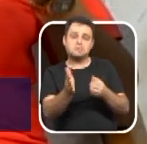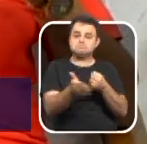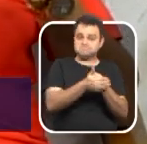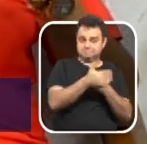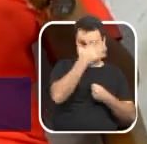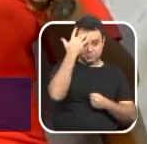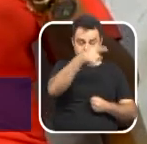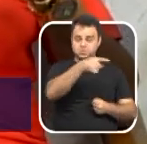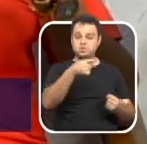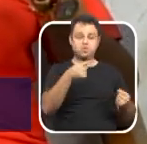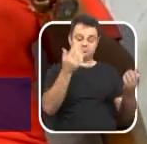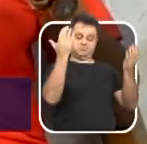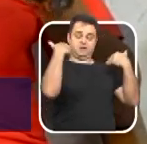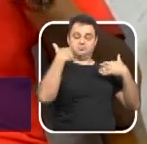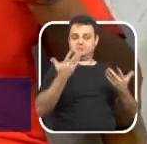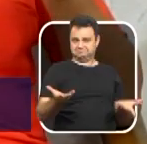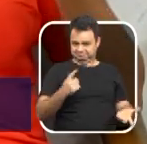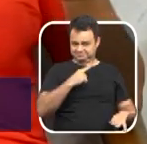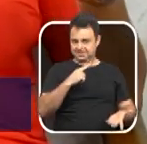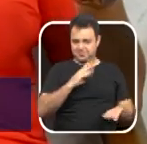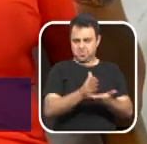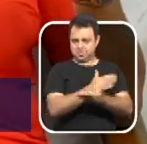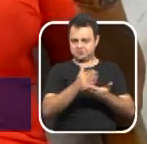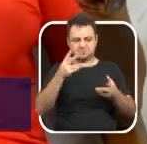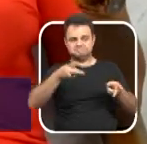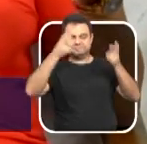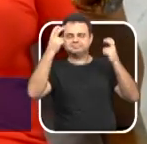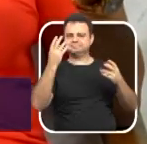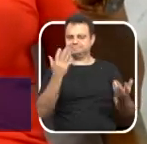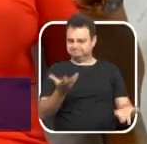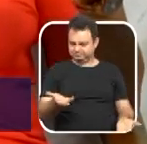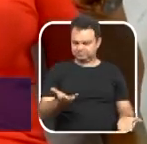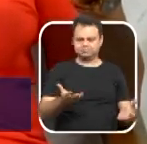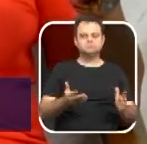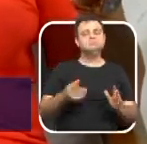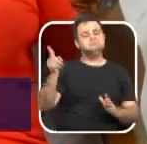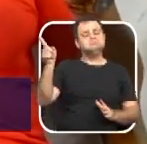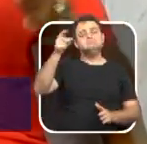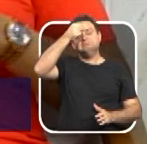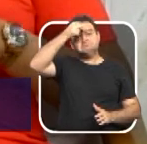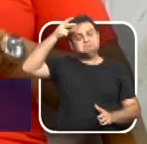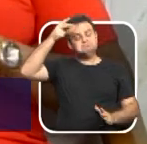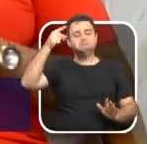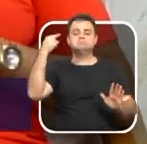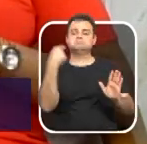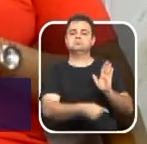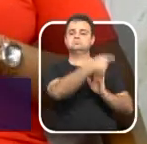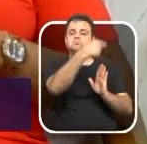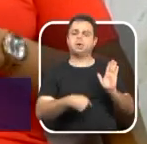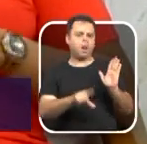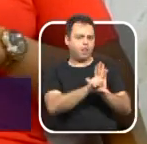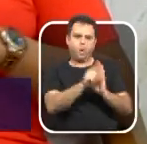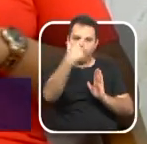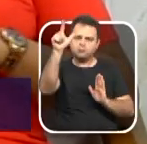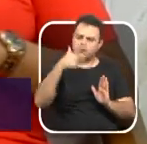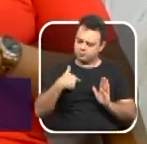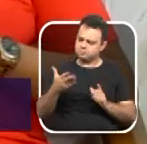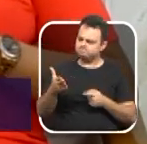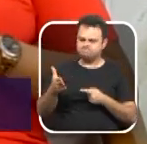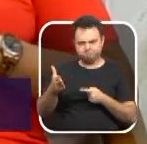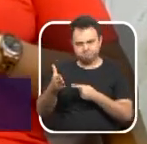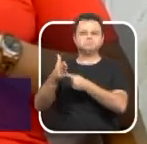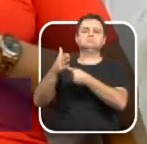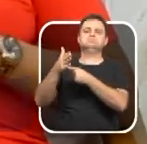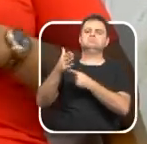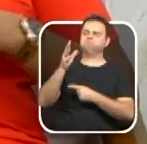a outra. E um procurador deu ok e o outro não deu ok. Mas eu vou buscar o ok, porque a gente está falando de